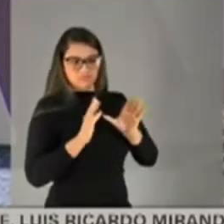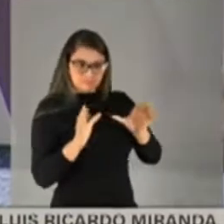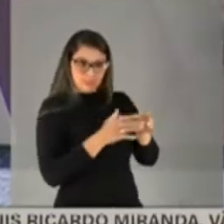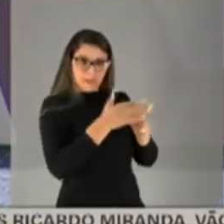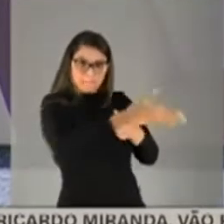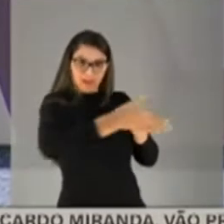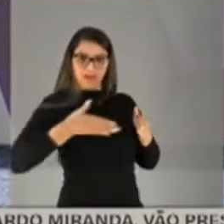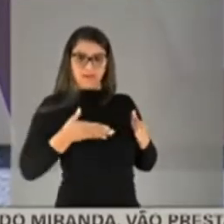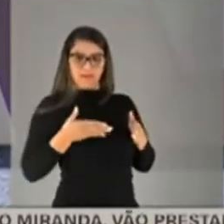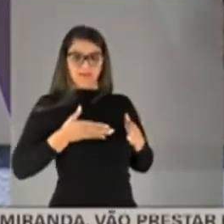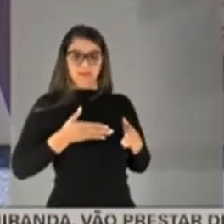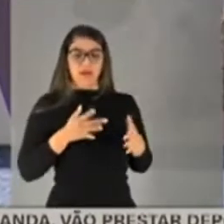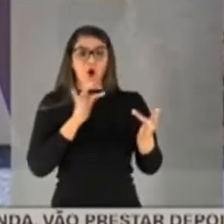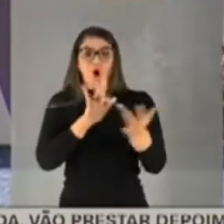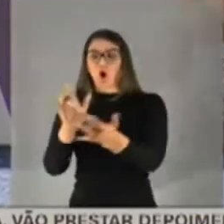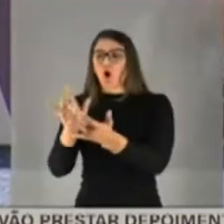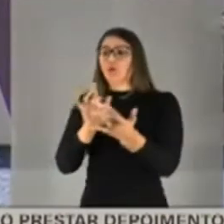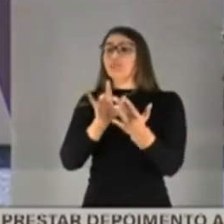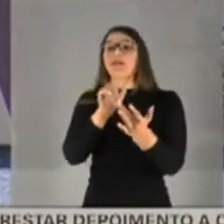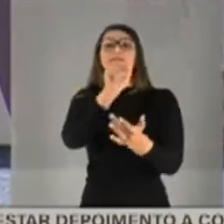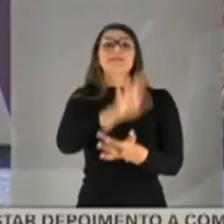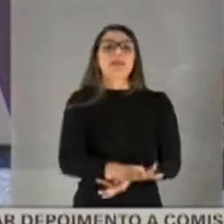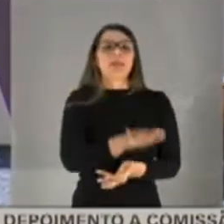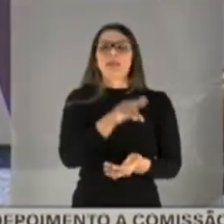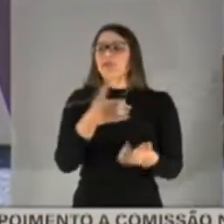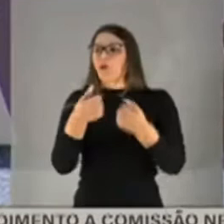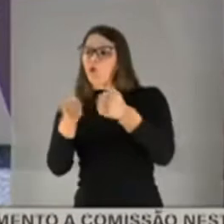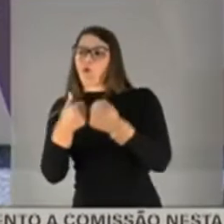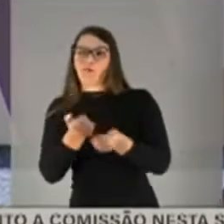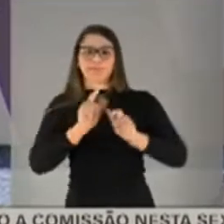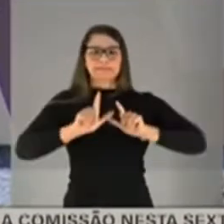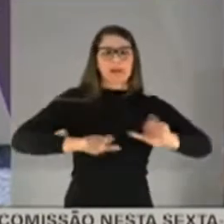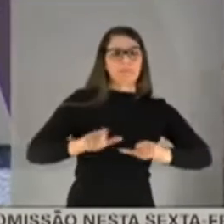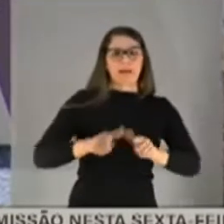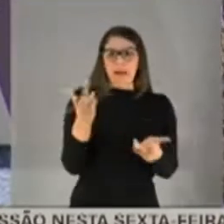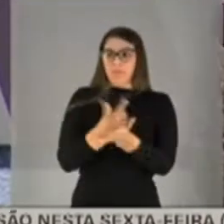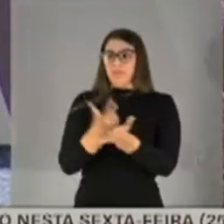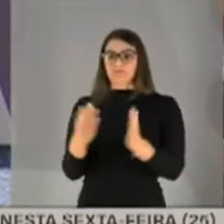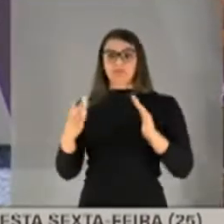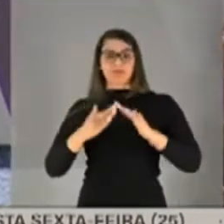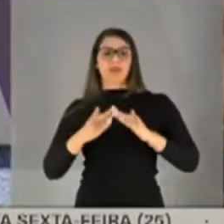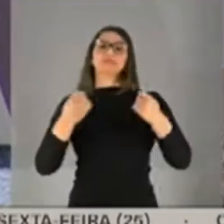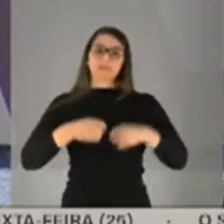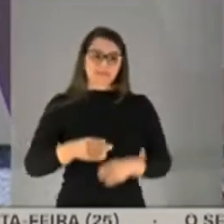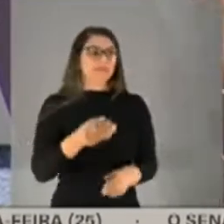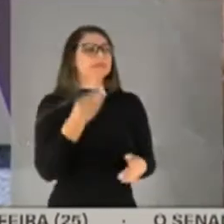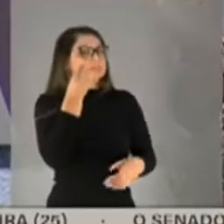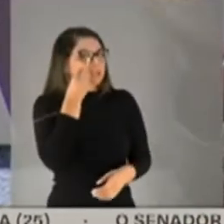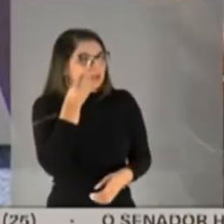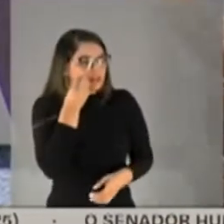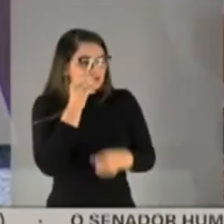transmissão. Rastreia os contatos, com quem ele entrou em contato, seja no ônibus, seja no trabalho, seja mesmo em casa, também testa,